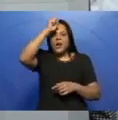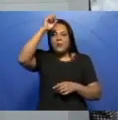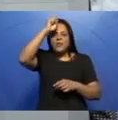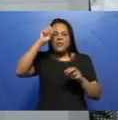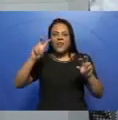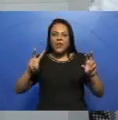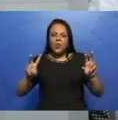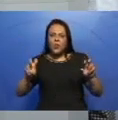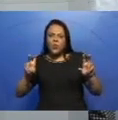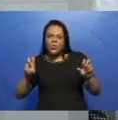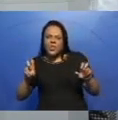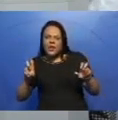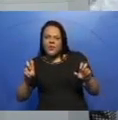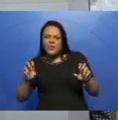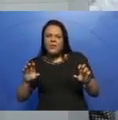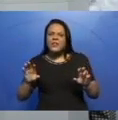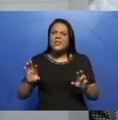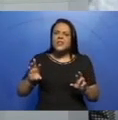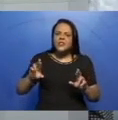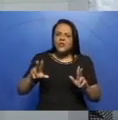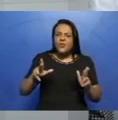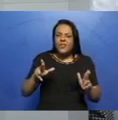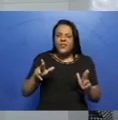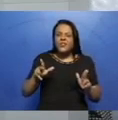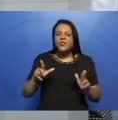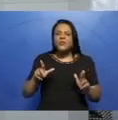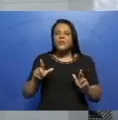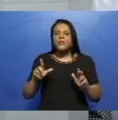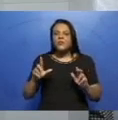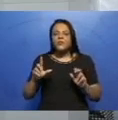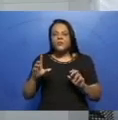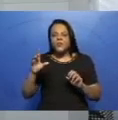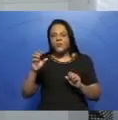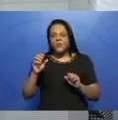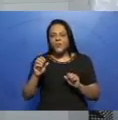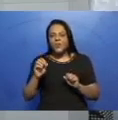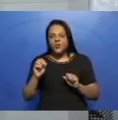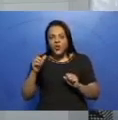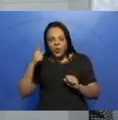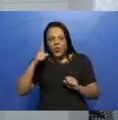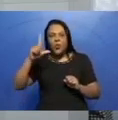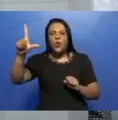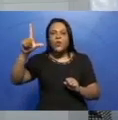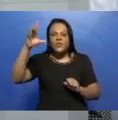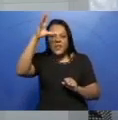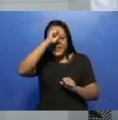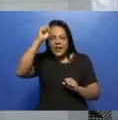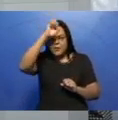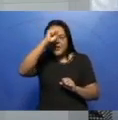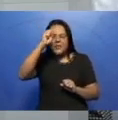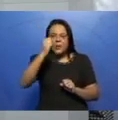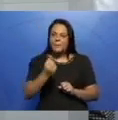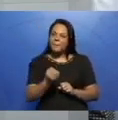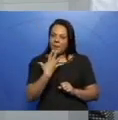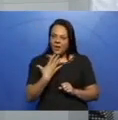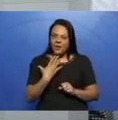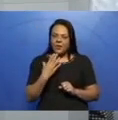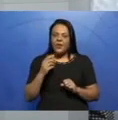tão conhecido, mas de fácil acesso. Dá para a gente trabalhar bem legal essa